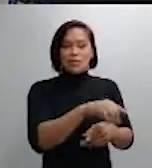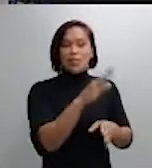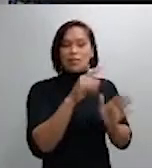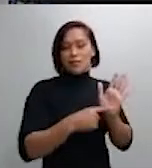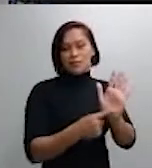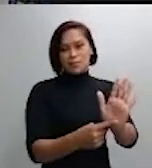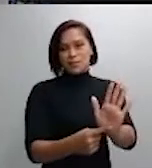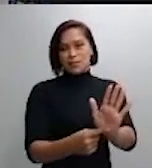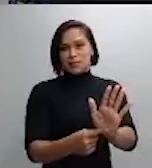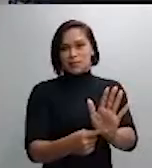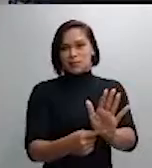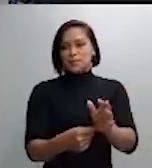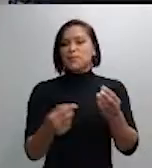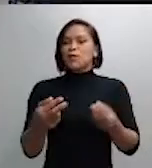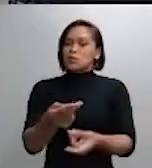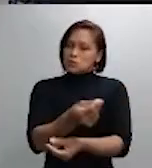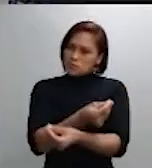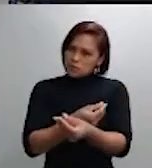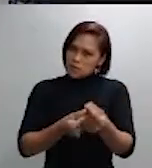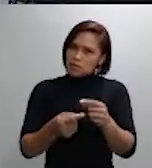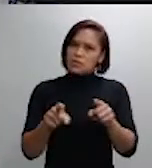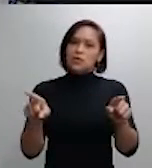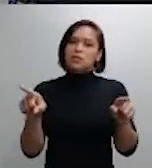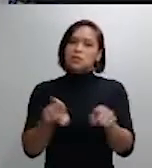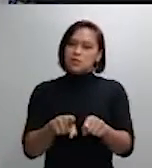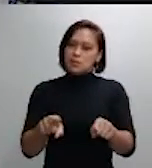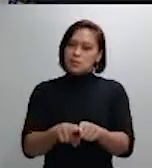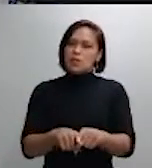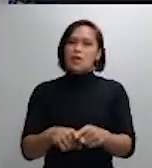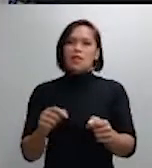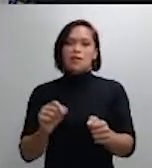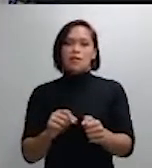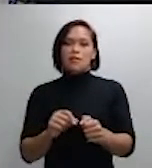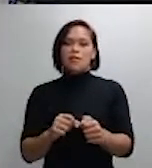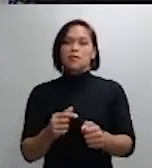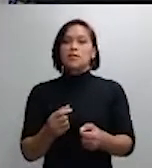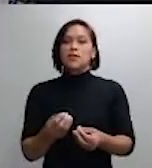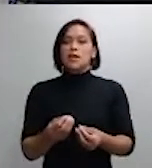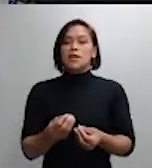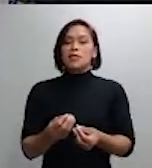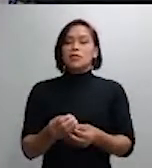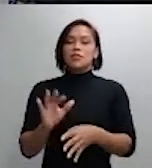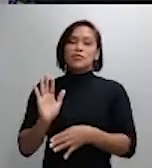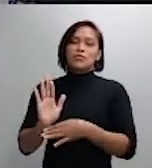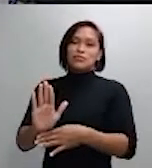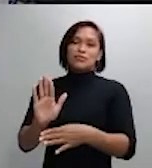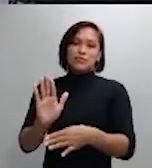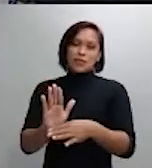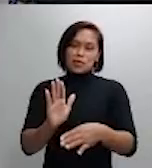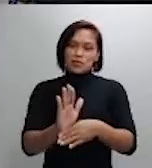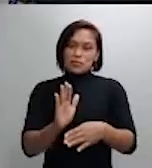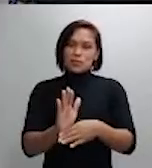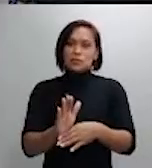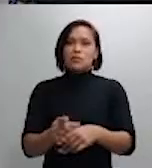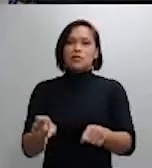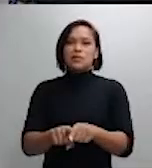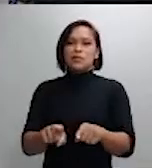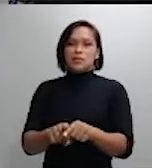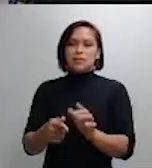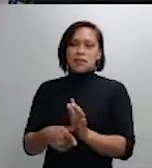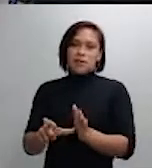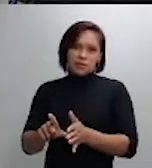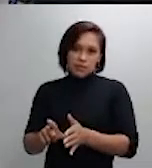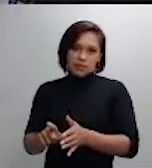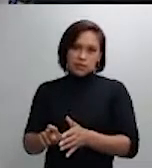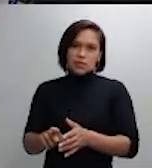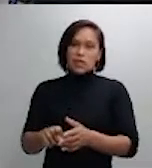eles são também, cumprem esse papel de contribuírem, junto com a altivez dos precedentes, com a diminuição